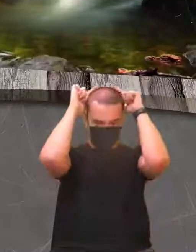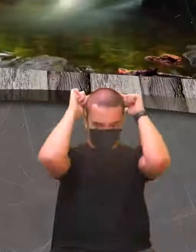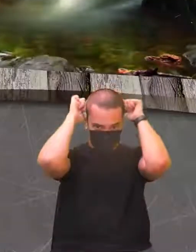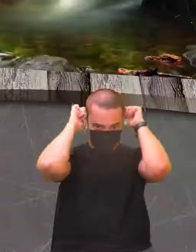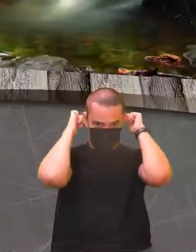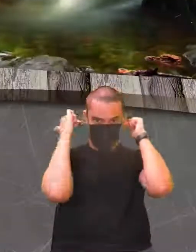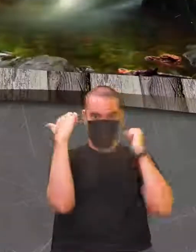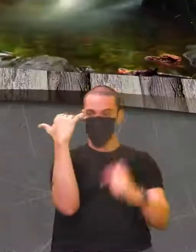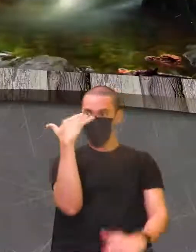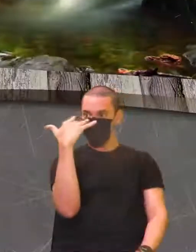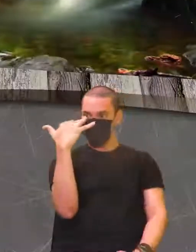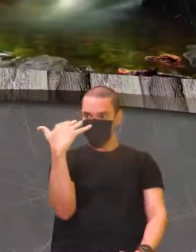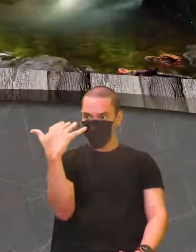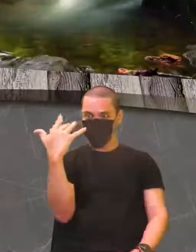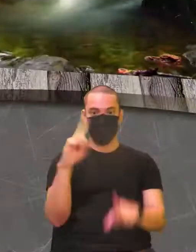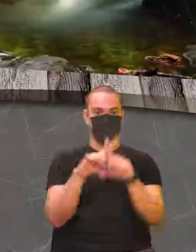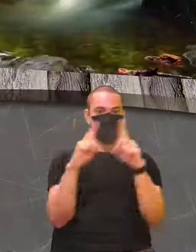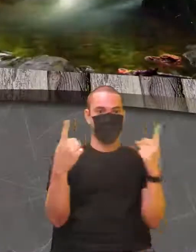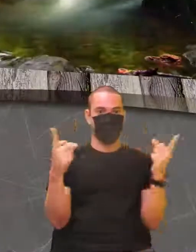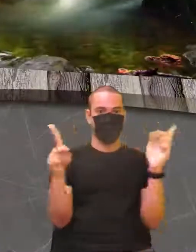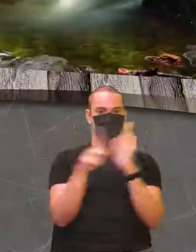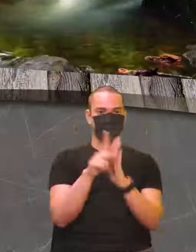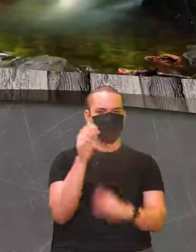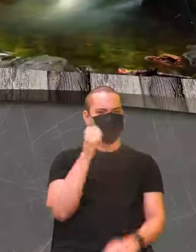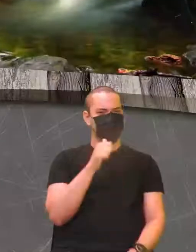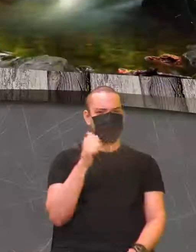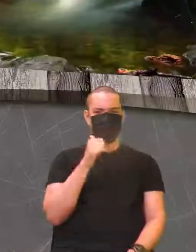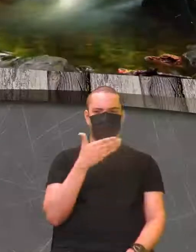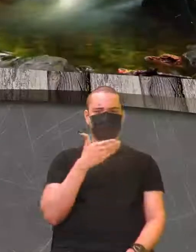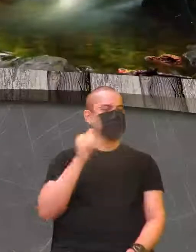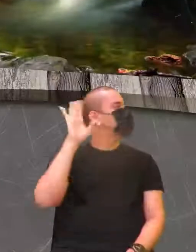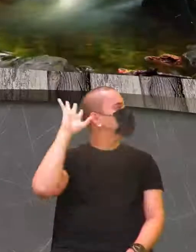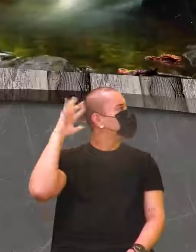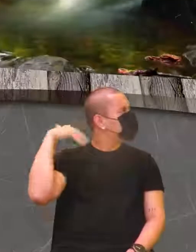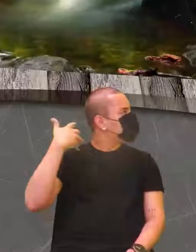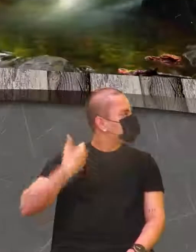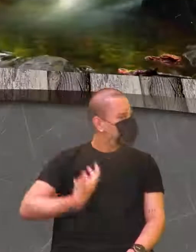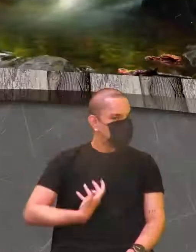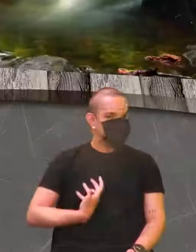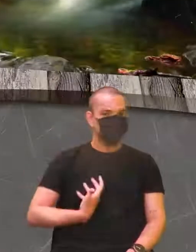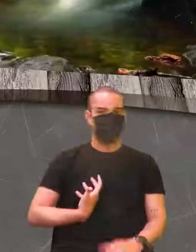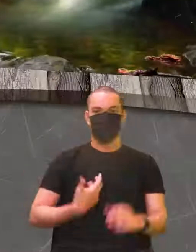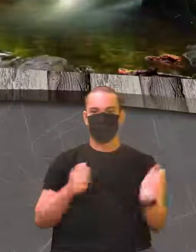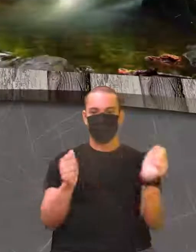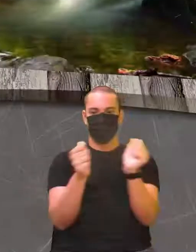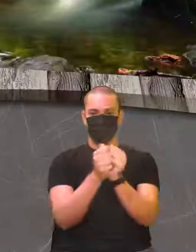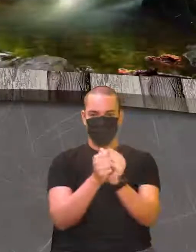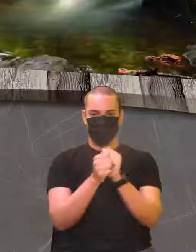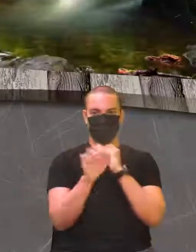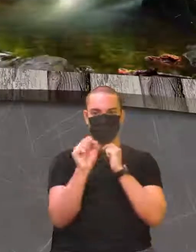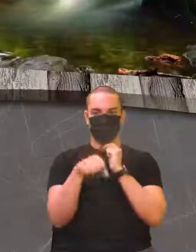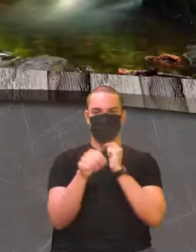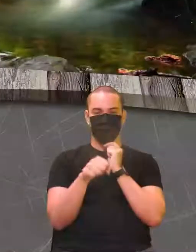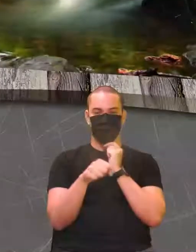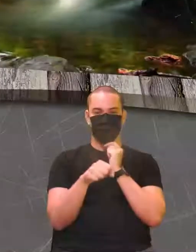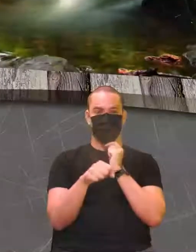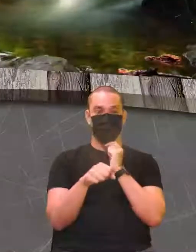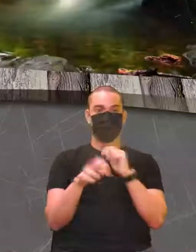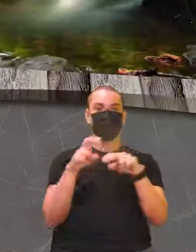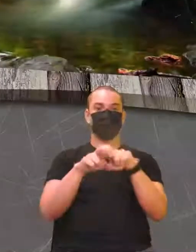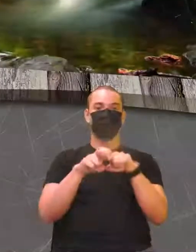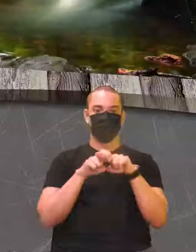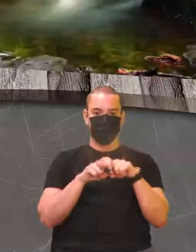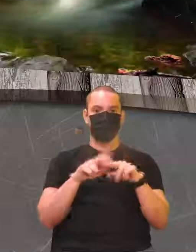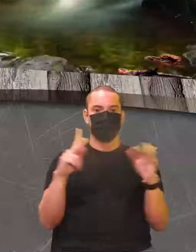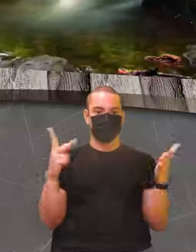acho. Mas pra mulher, galera, não pega bem. É melhor ter os cabelos aqui nos cobrindo, né? Mas enfim. Tá bom? Então por